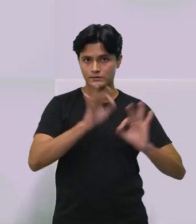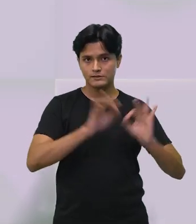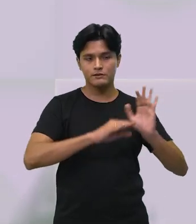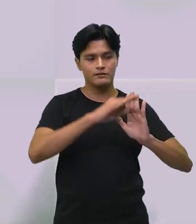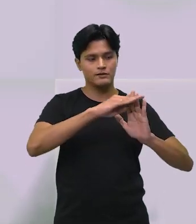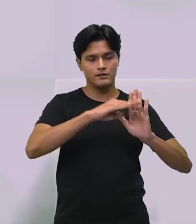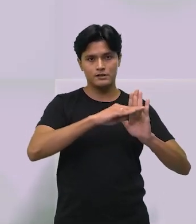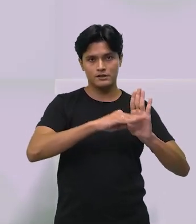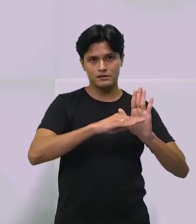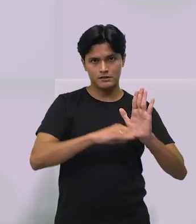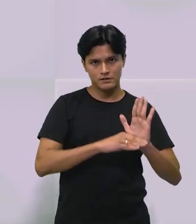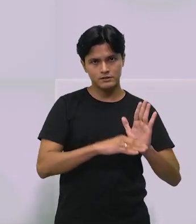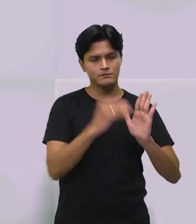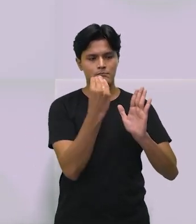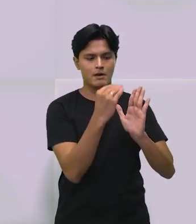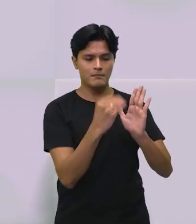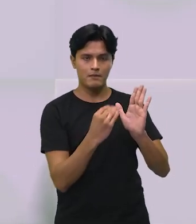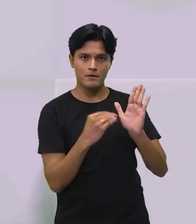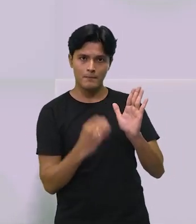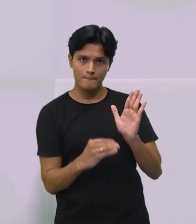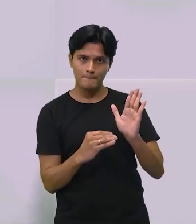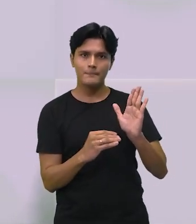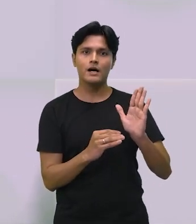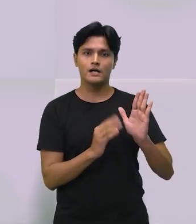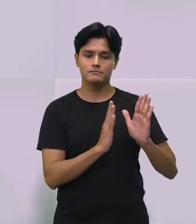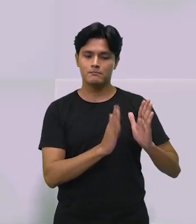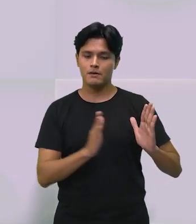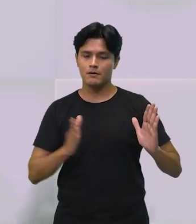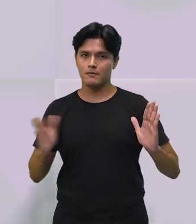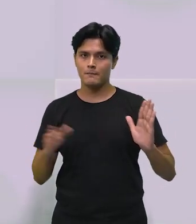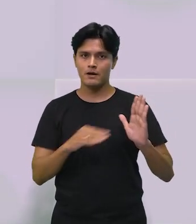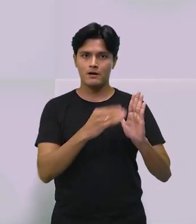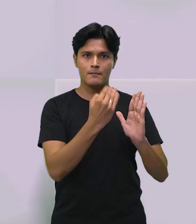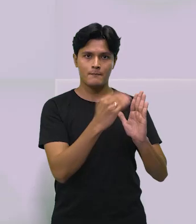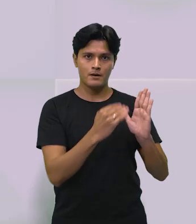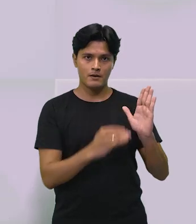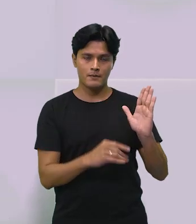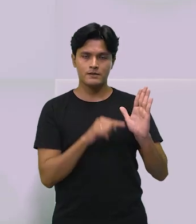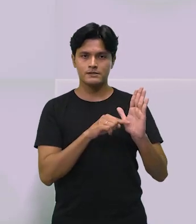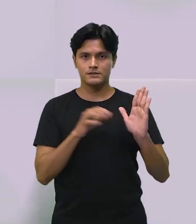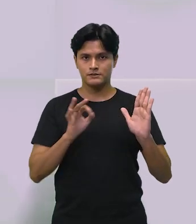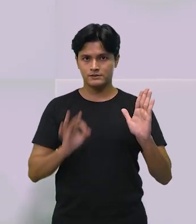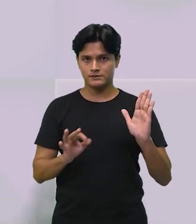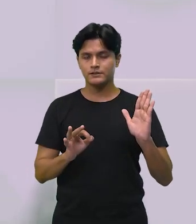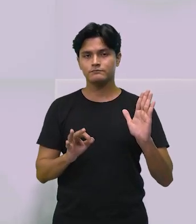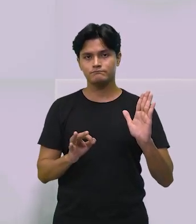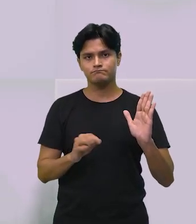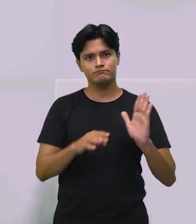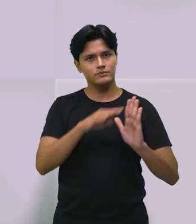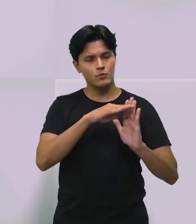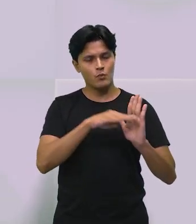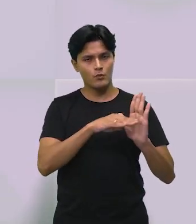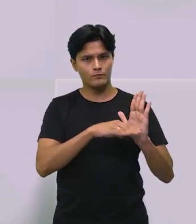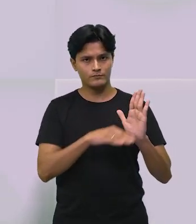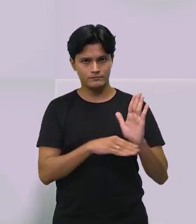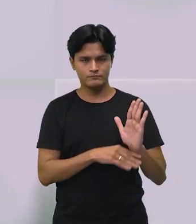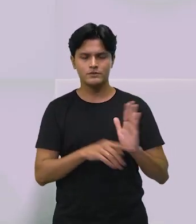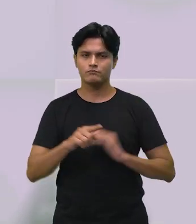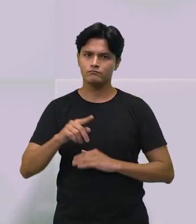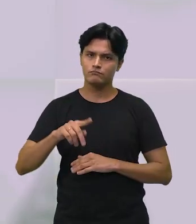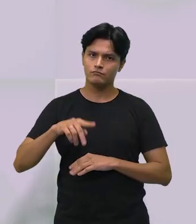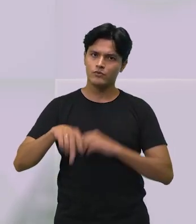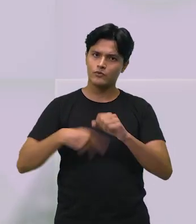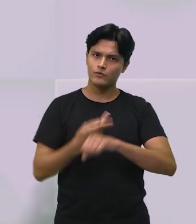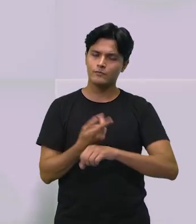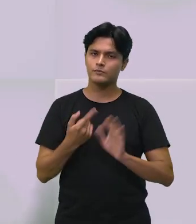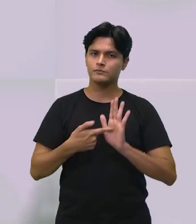A gente pode colocar, tá? De forma organizada os divisores de um número em forma de lista. E eu vou já mostrar aqui para